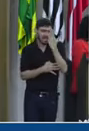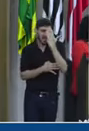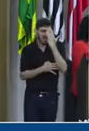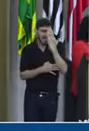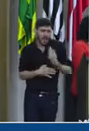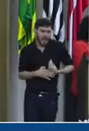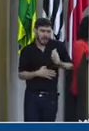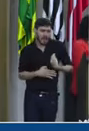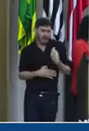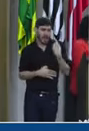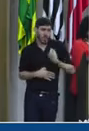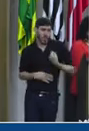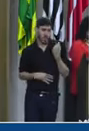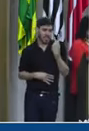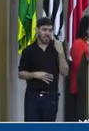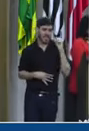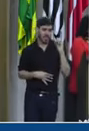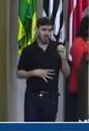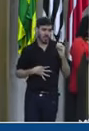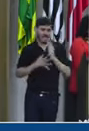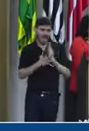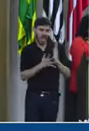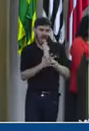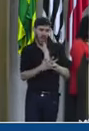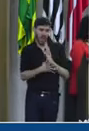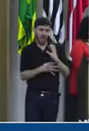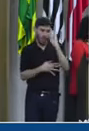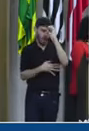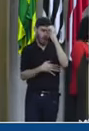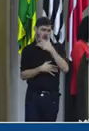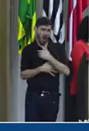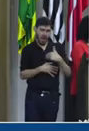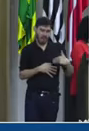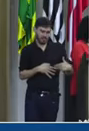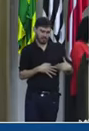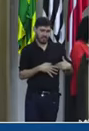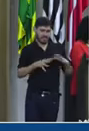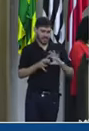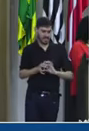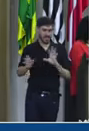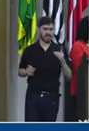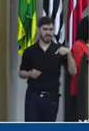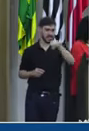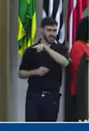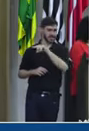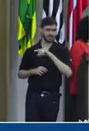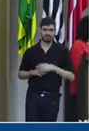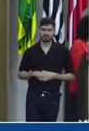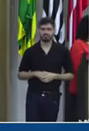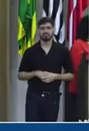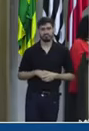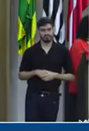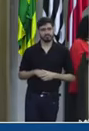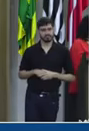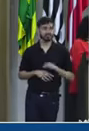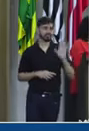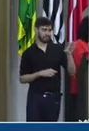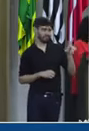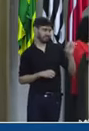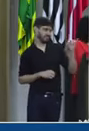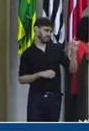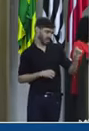existe um 180 e algumas não sabem nem que elas têm uma ministra aqui à disposição delas. Leda,